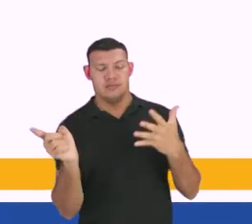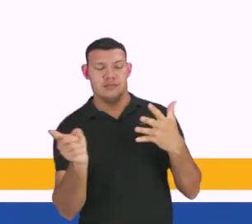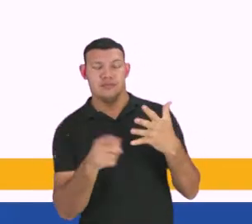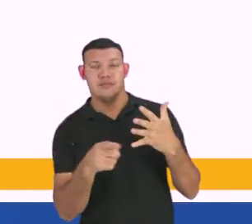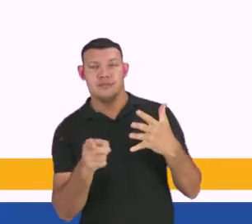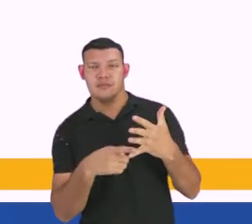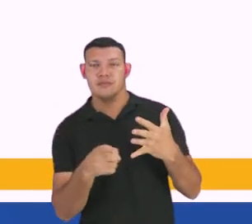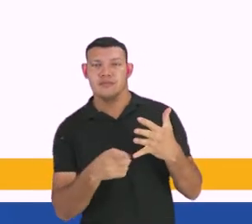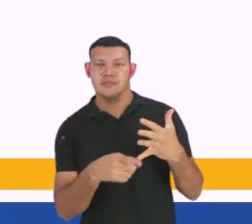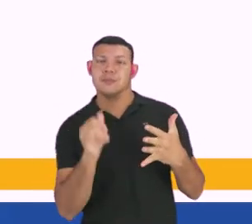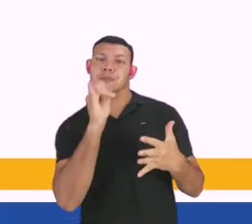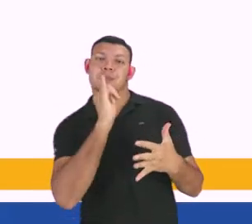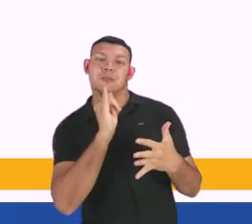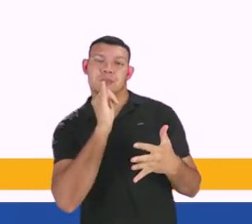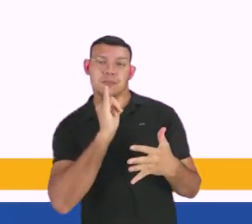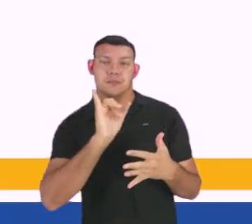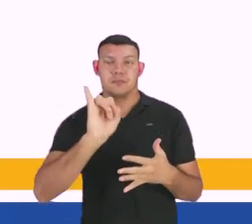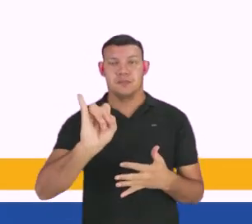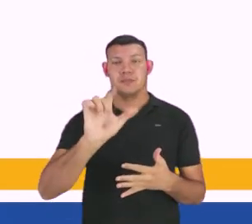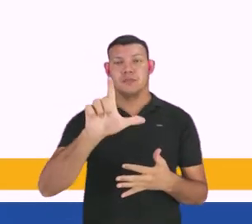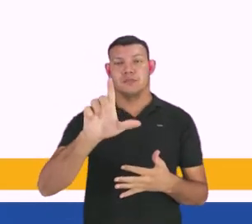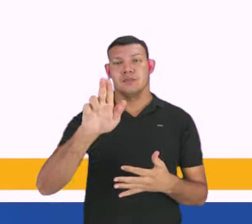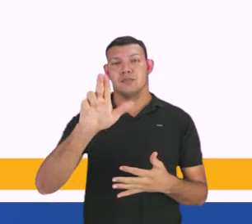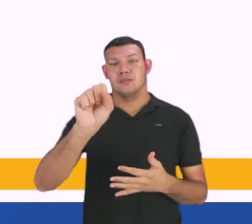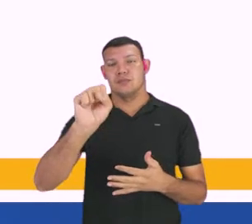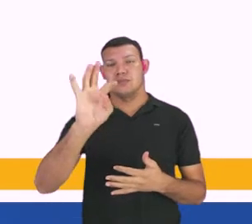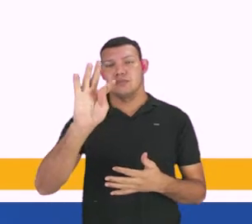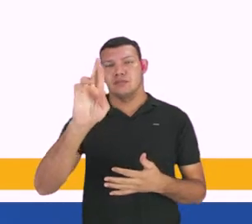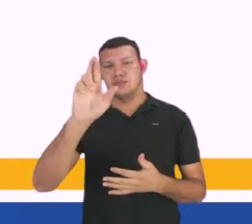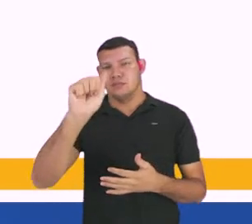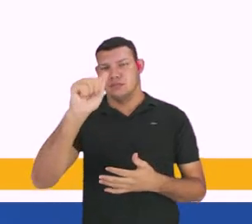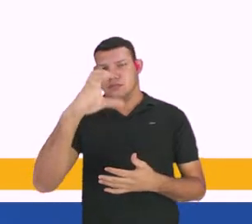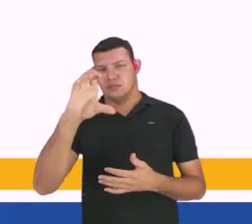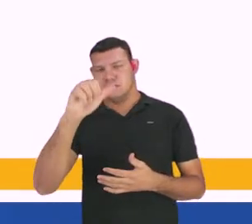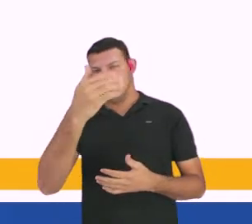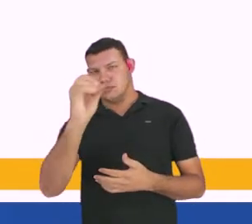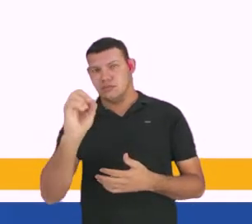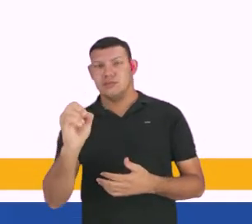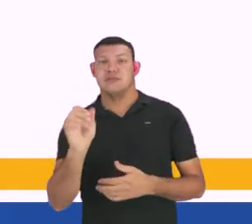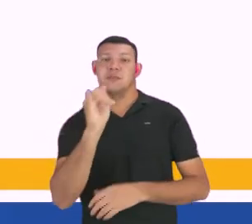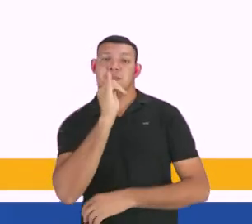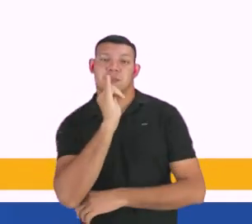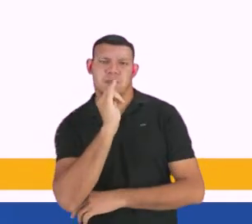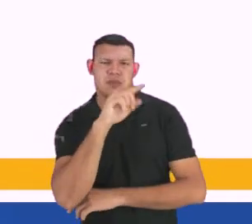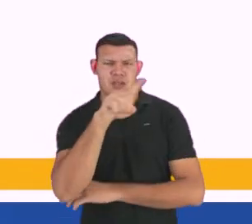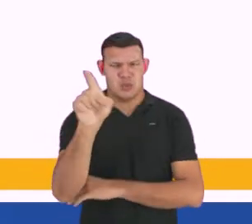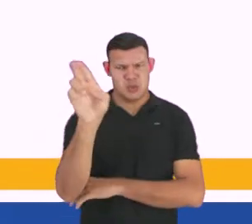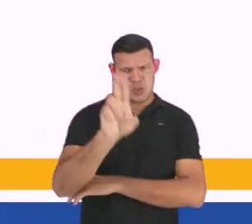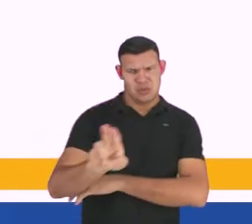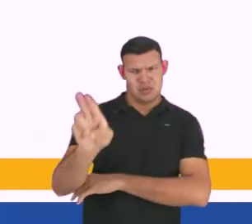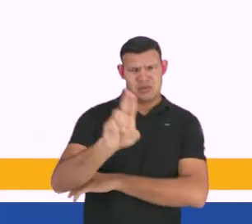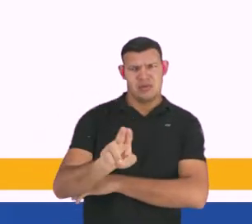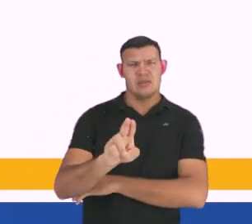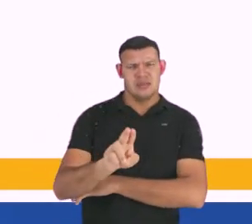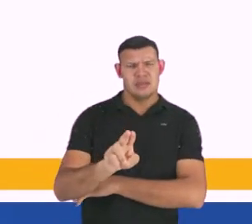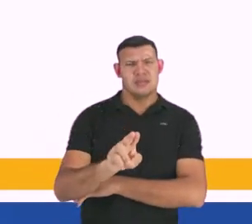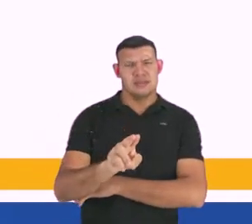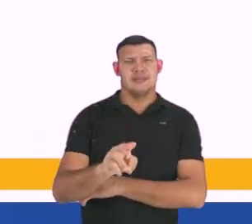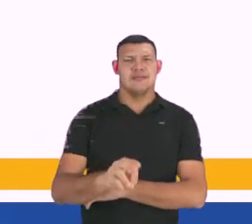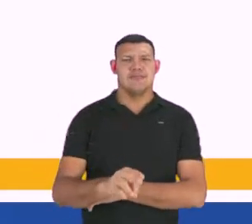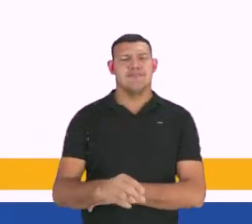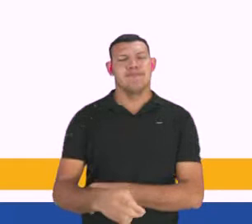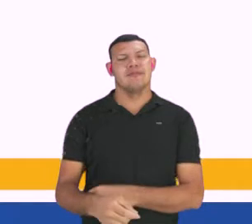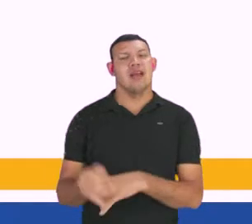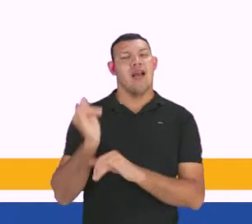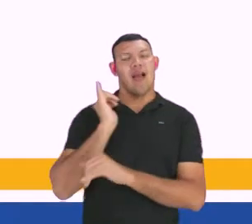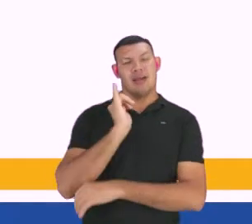por ilustração. É o que a gente mais faz quando você exemplifica, quando você elabora uma breve